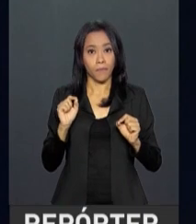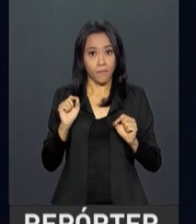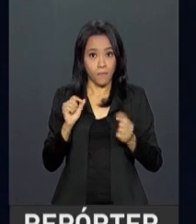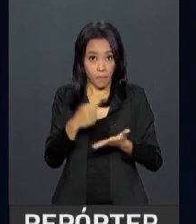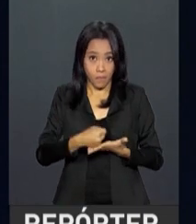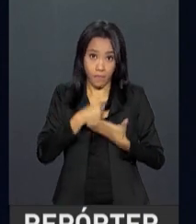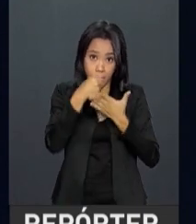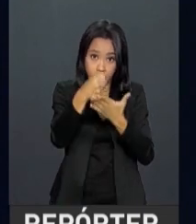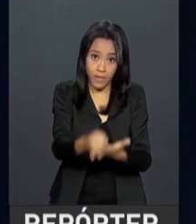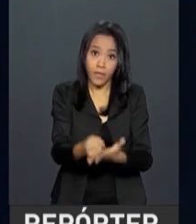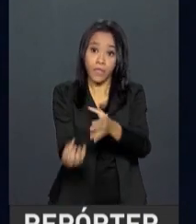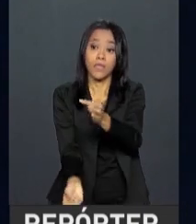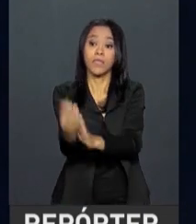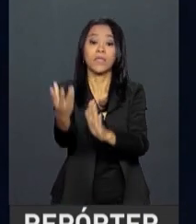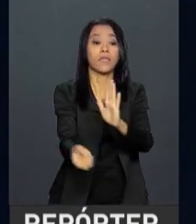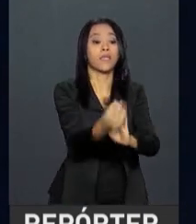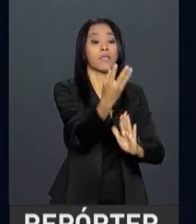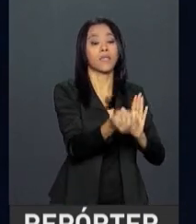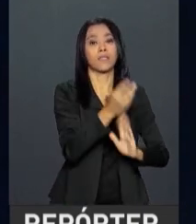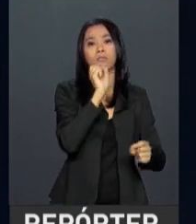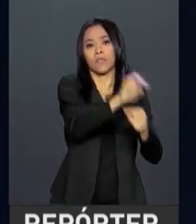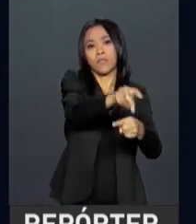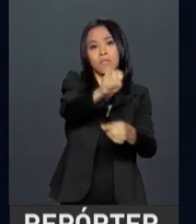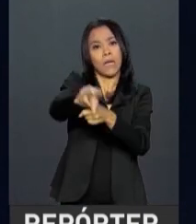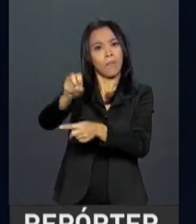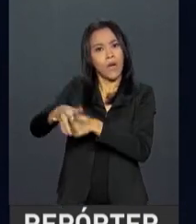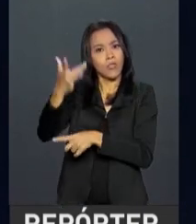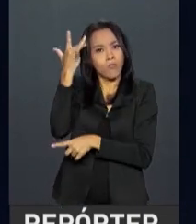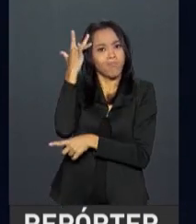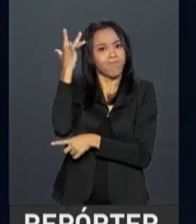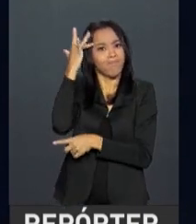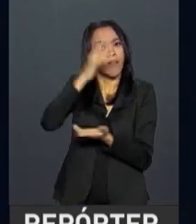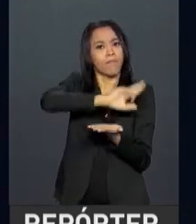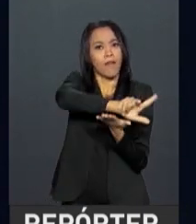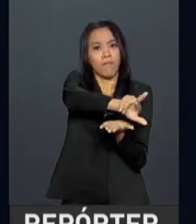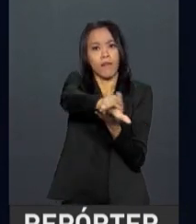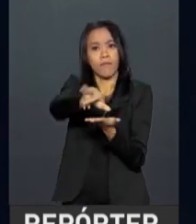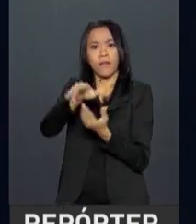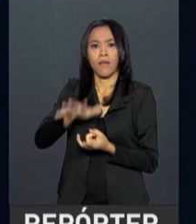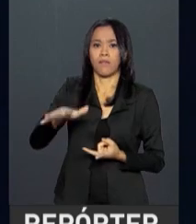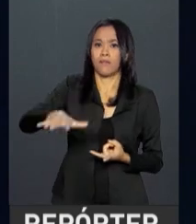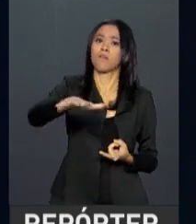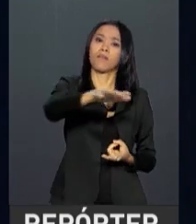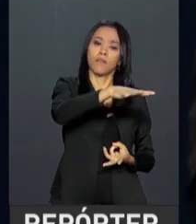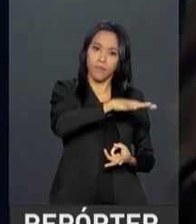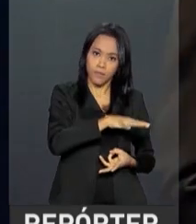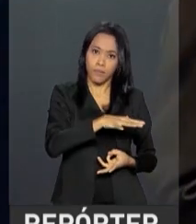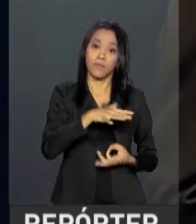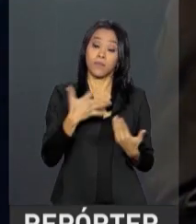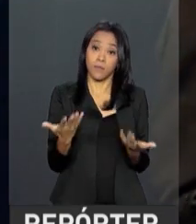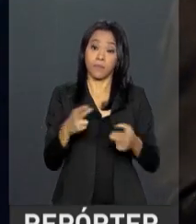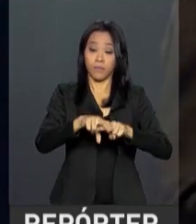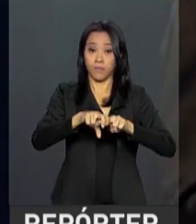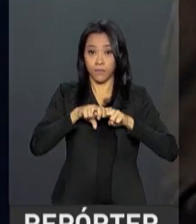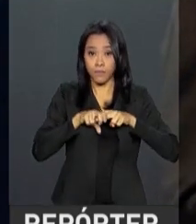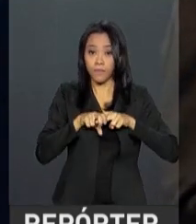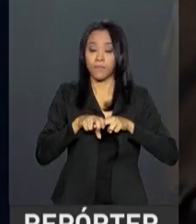criação de empregos de qualidade nos mais variados domínios. Por